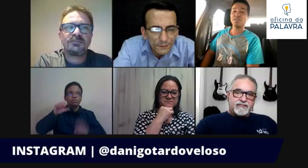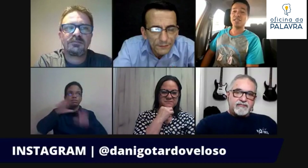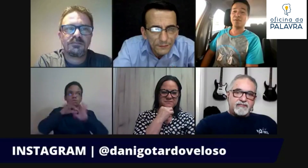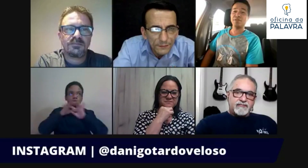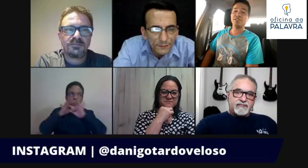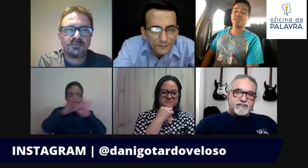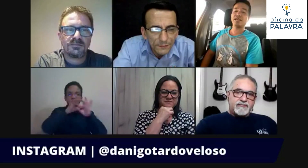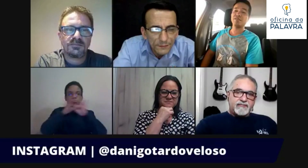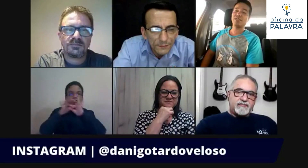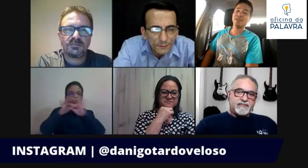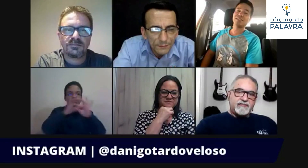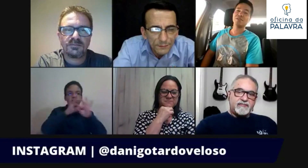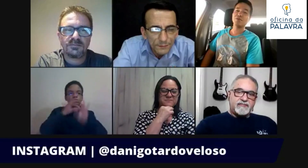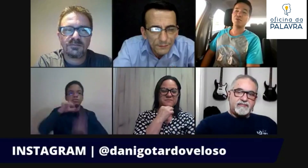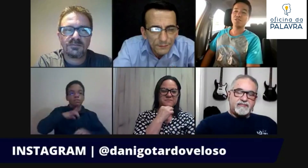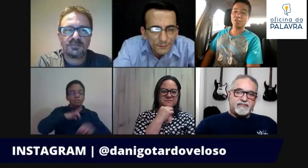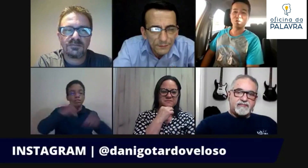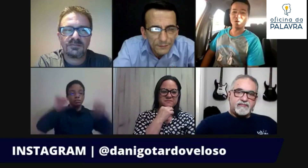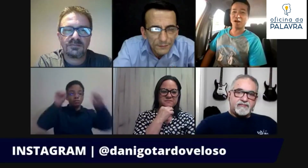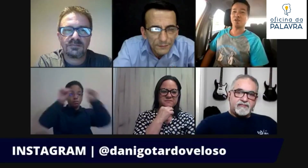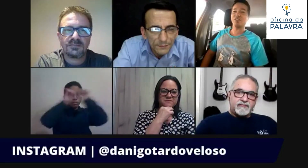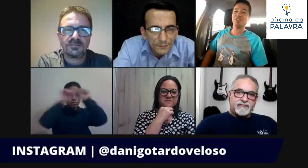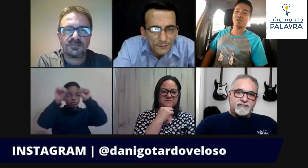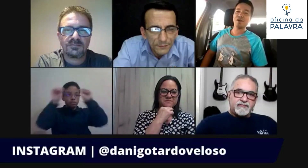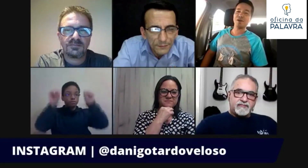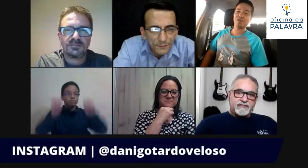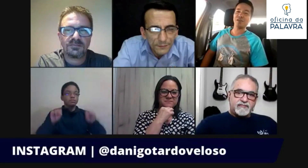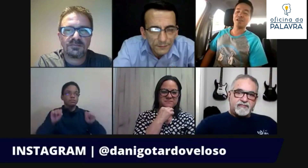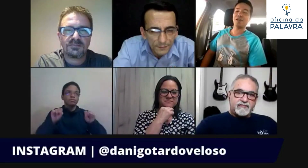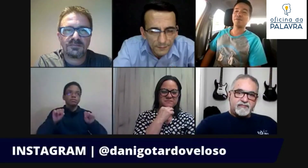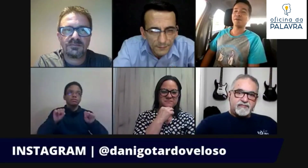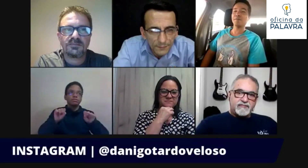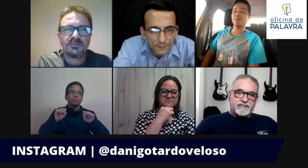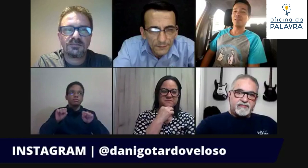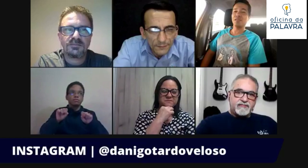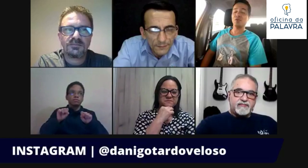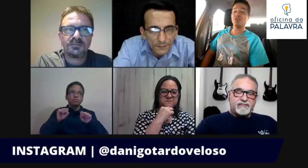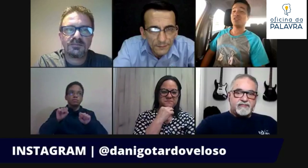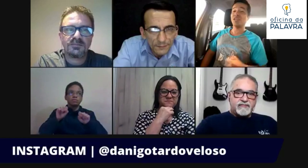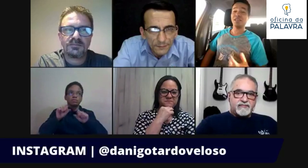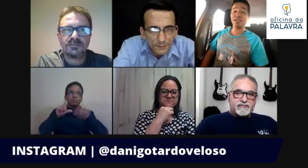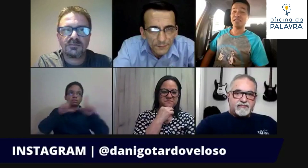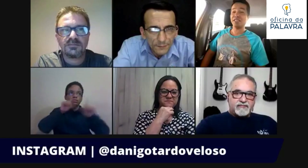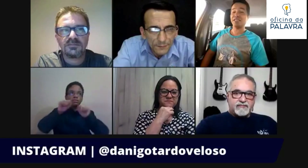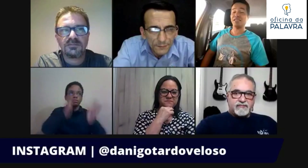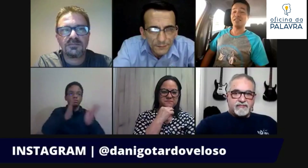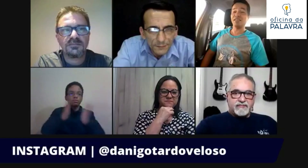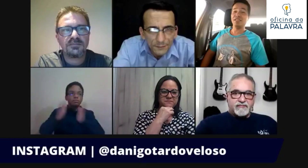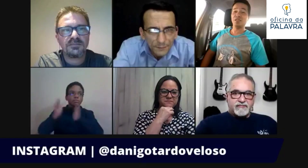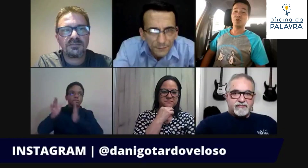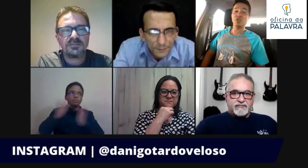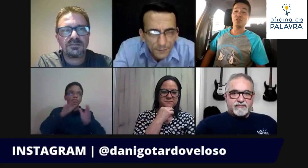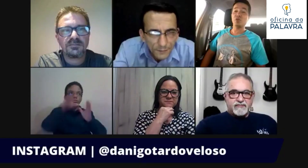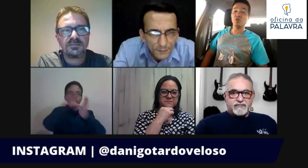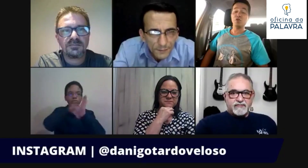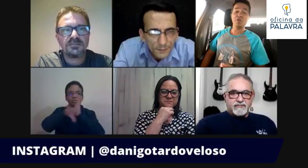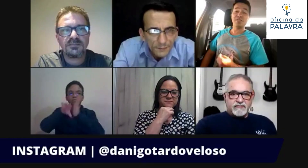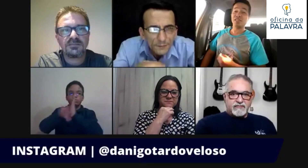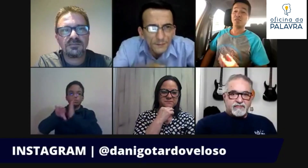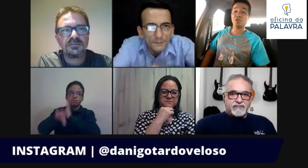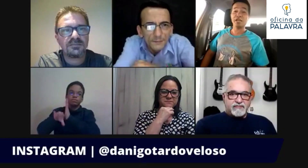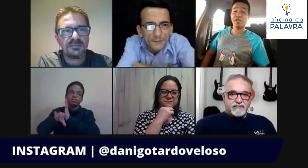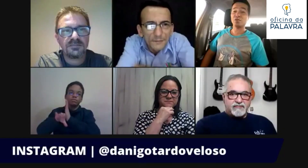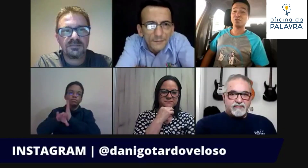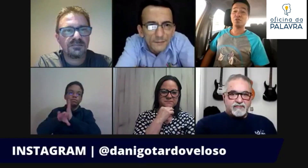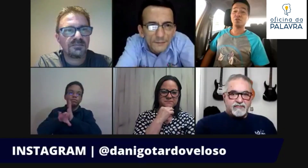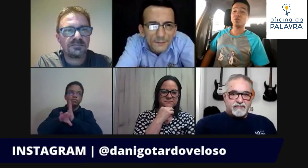sobre um sistema de classificação conceitual, que eles chamavam na época, e eu cheguei nesse conteúdo,